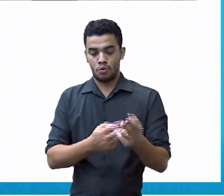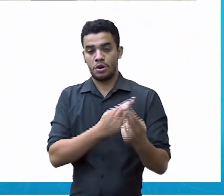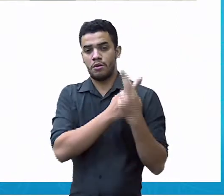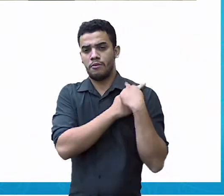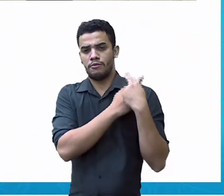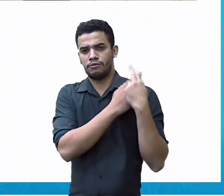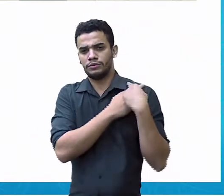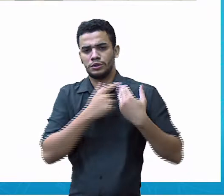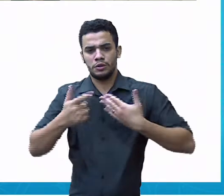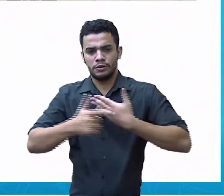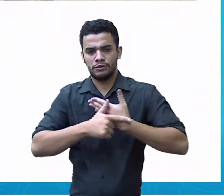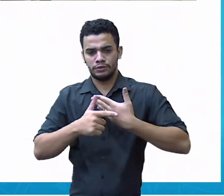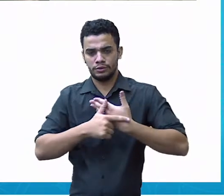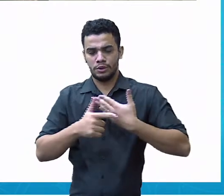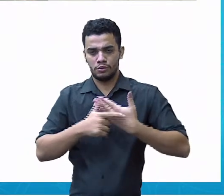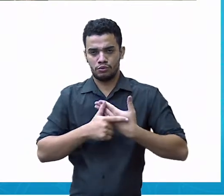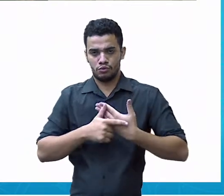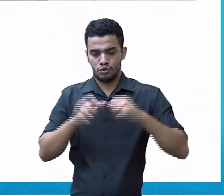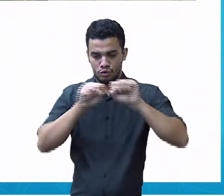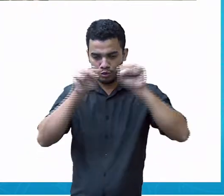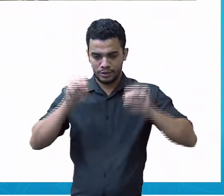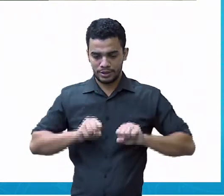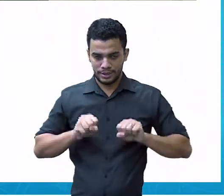não observar esses detalhes.